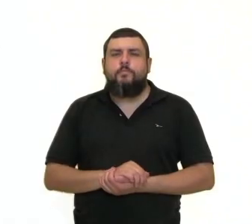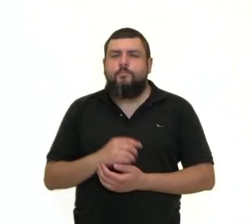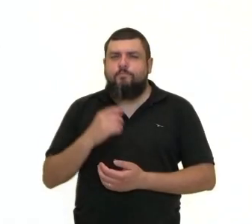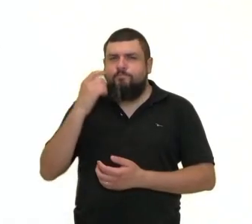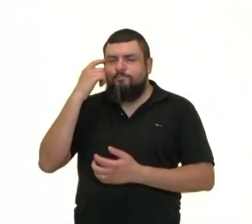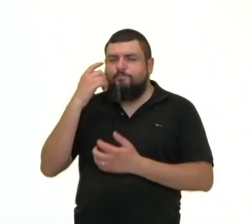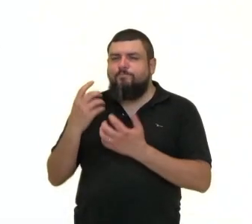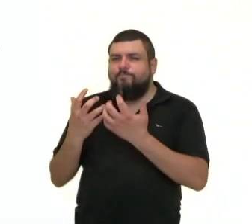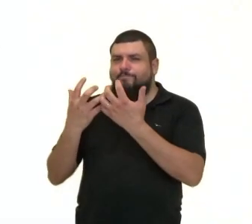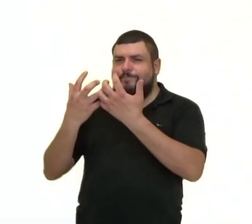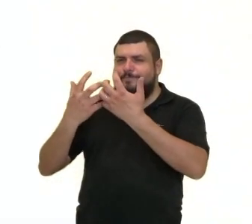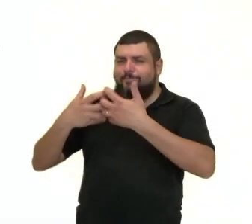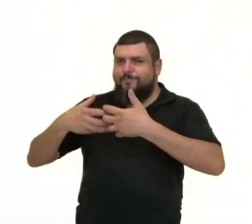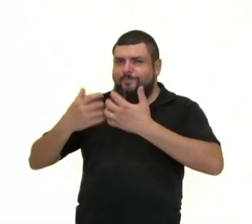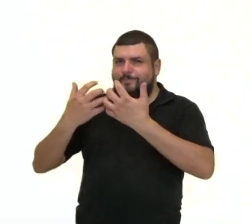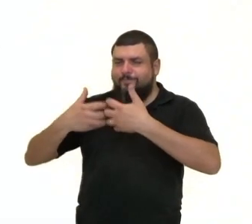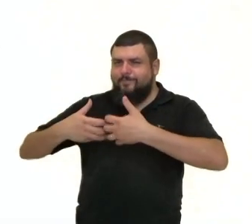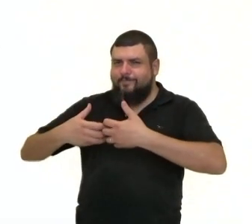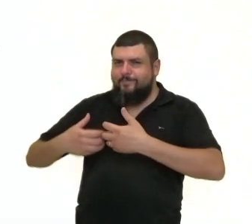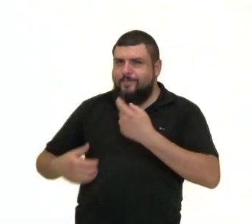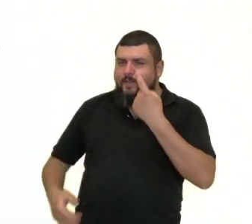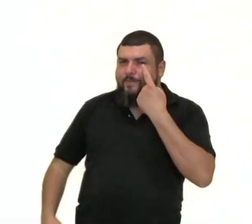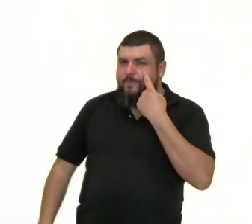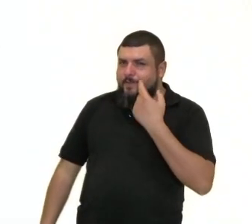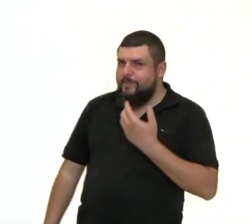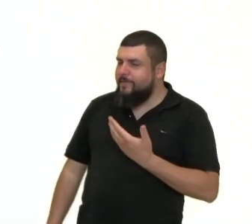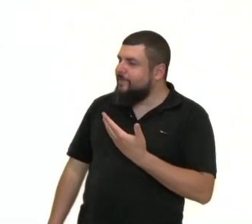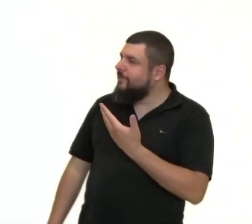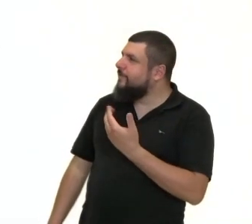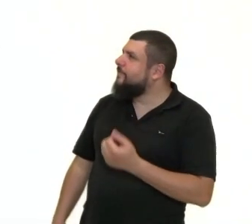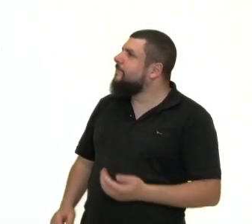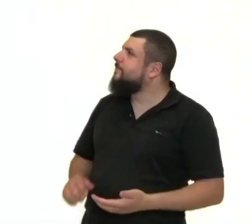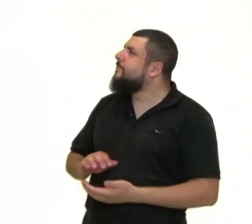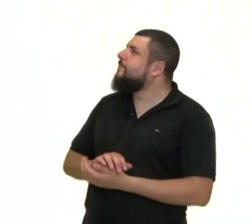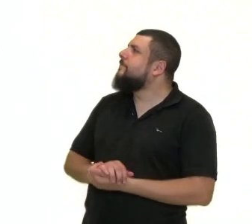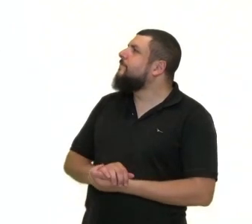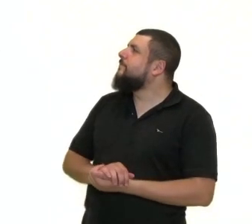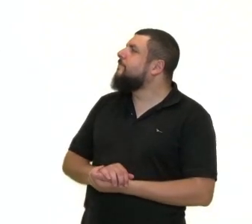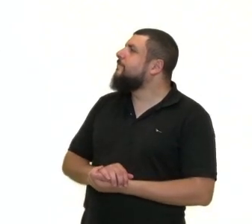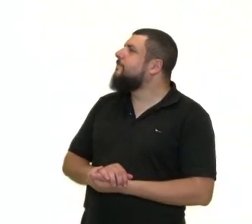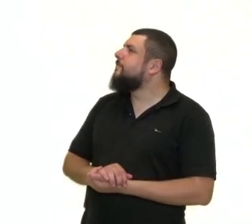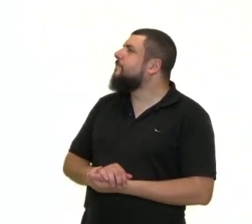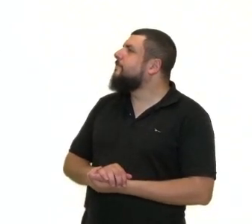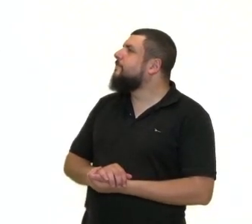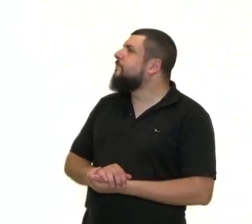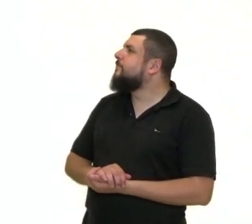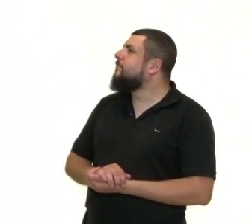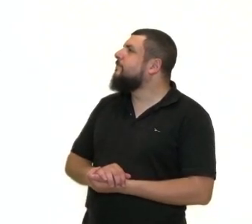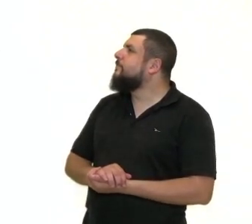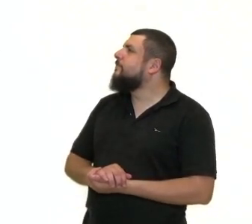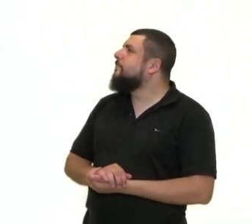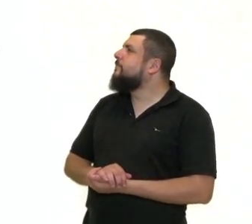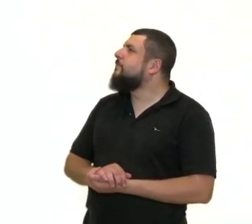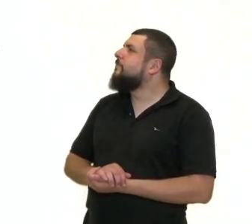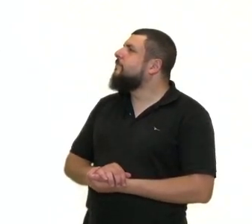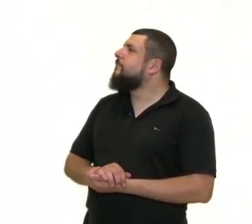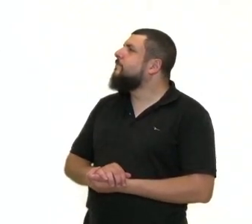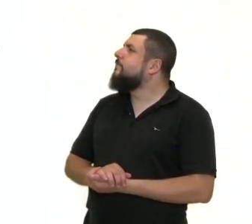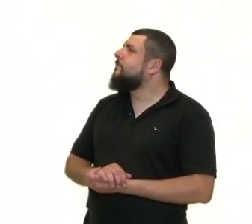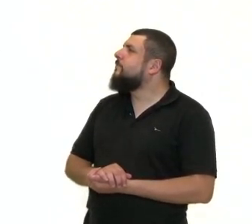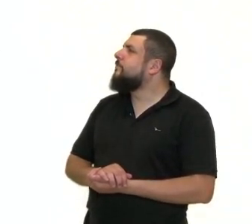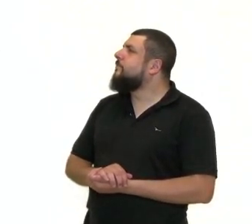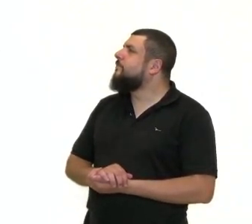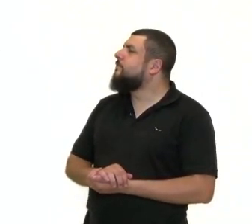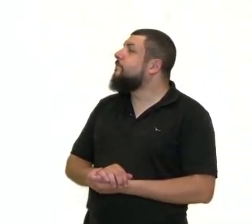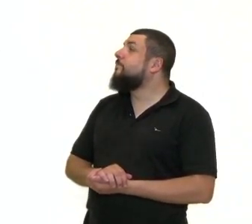pouquinho. O PROCON São Paulo explica, conforme determina o decreto, a empresa é obrigada a realizar